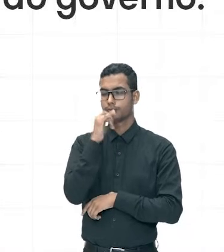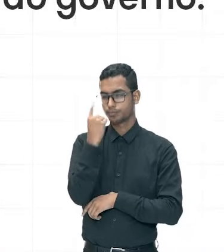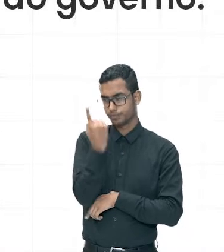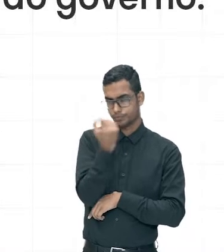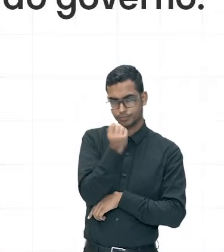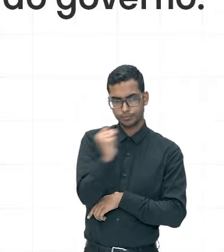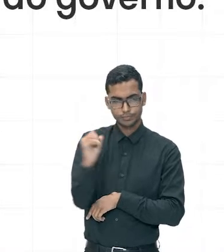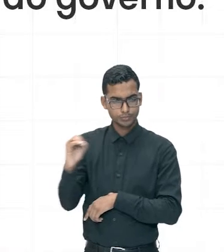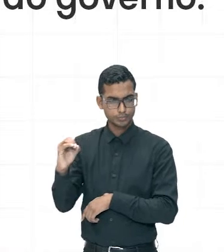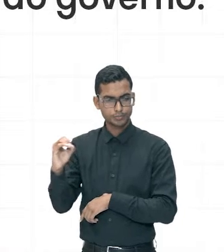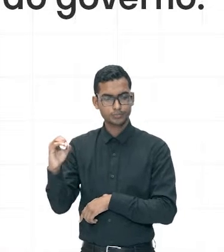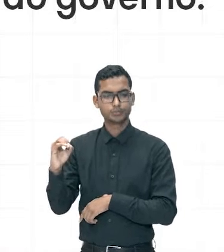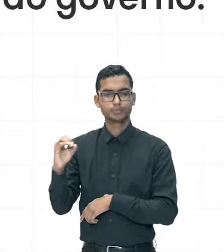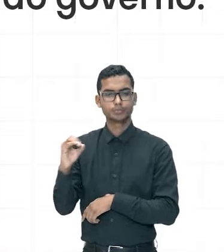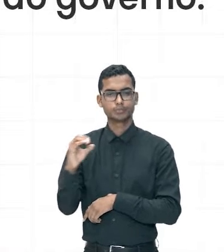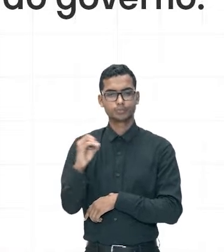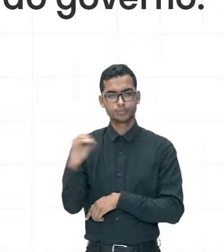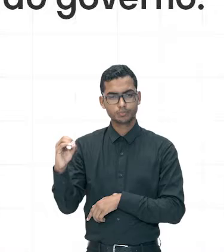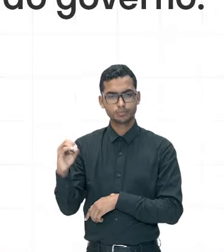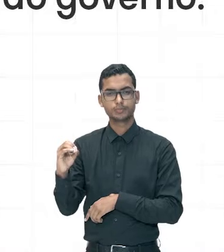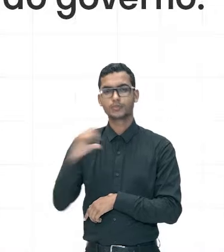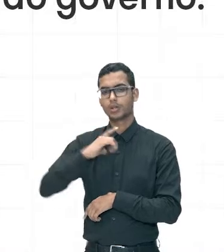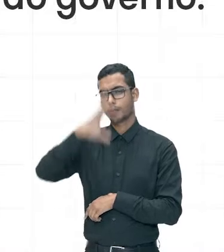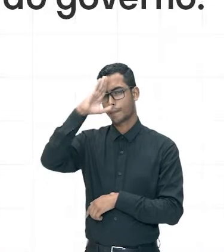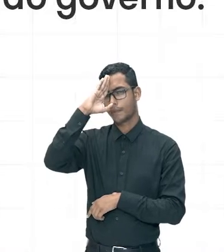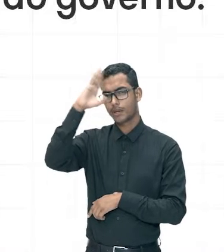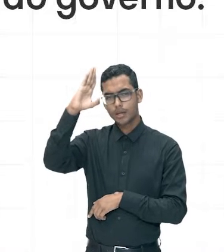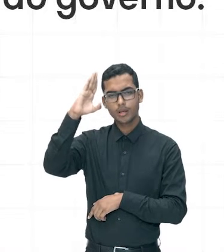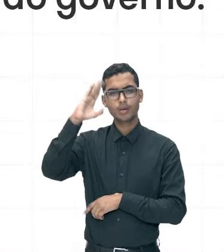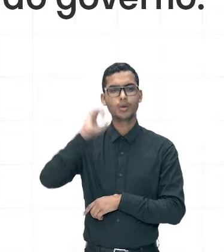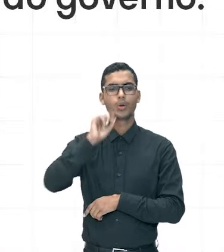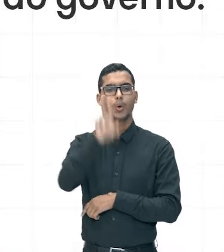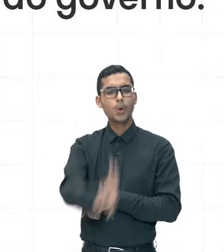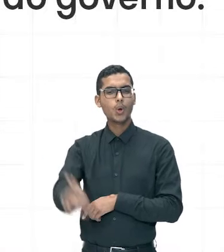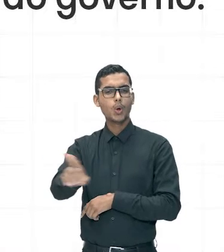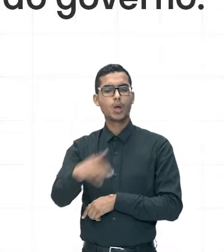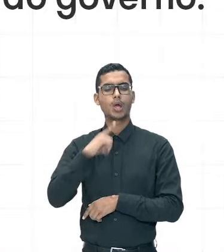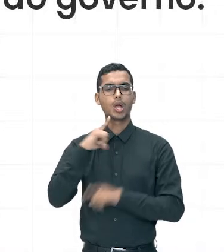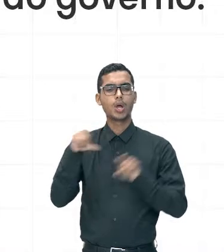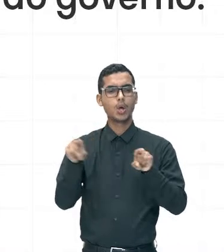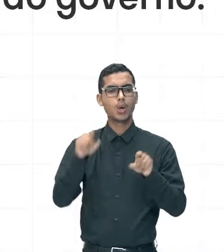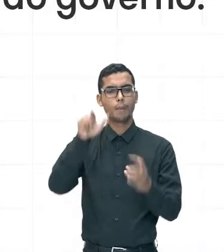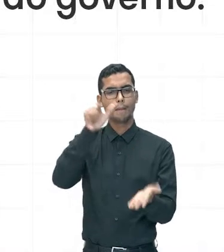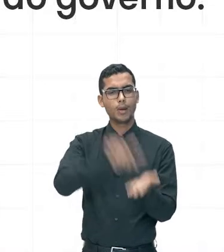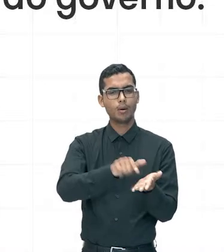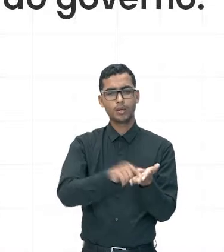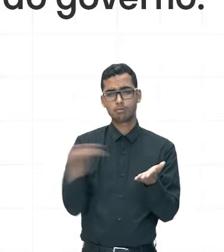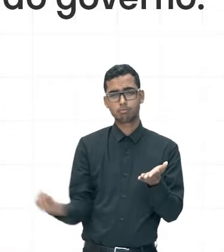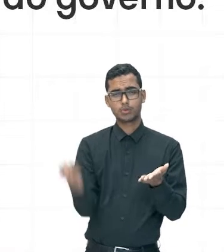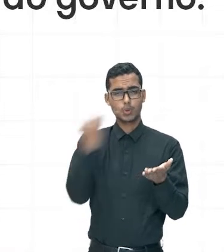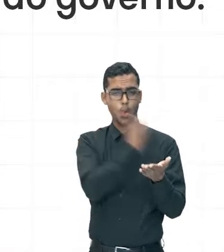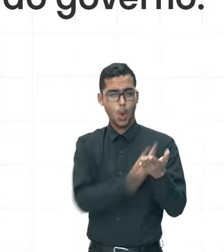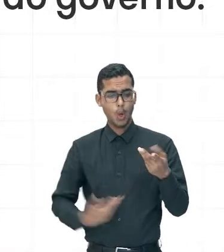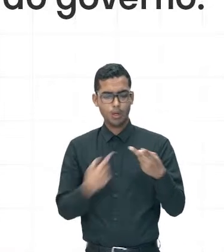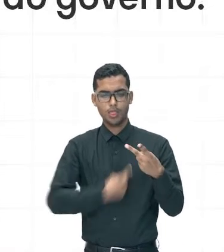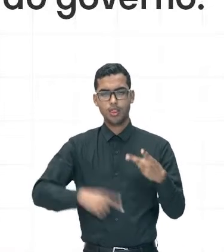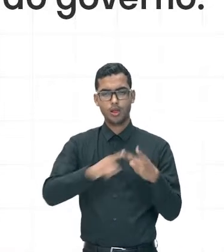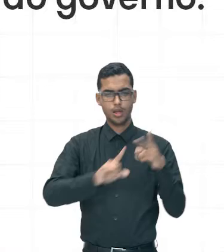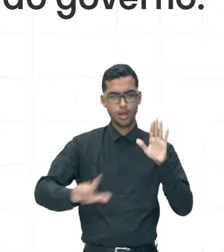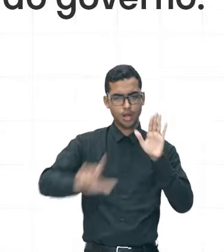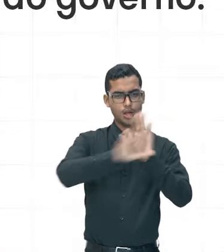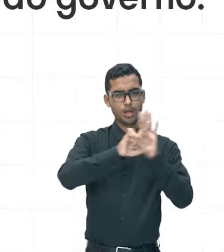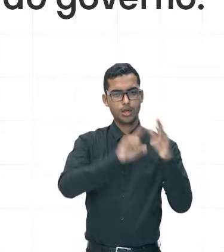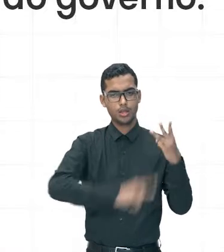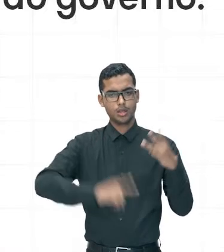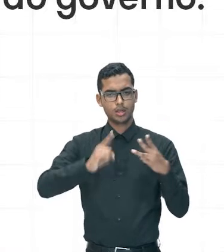as principais coisas que eles usavam eram papéis importantes do governo, leis, certidões de nascimento ou